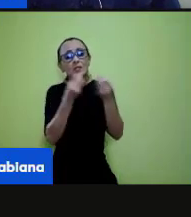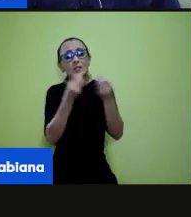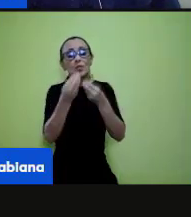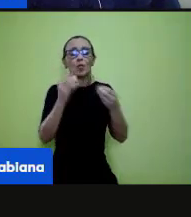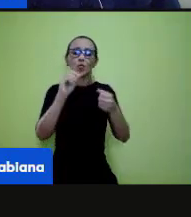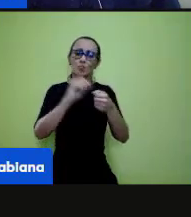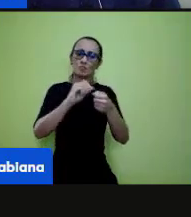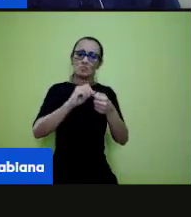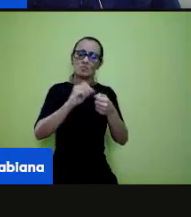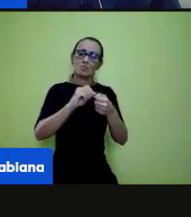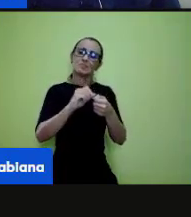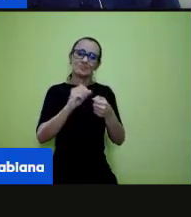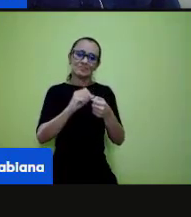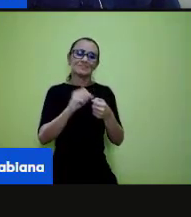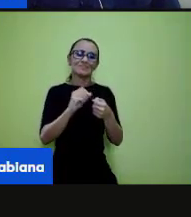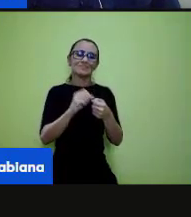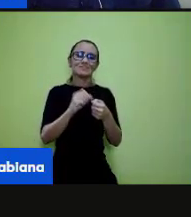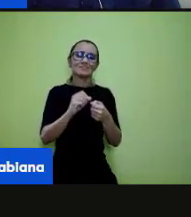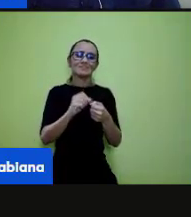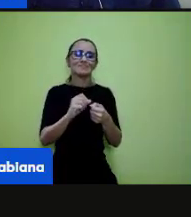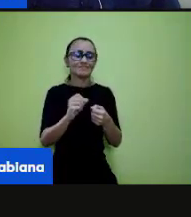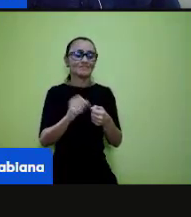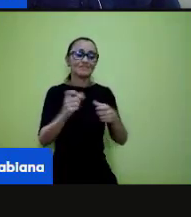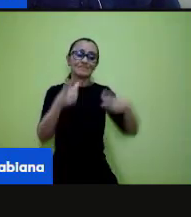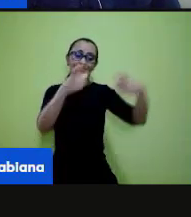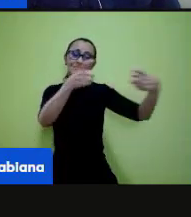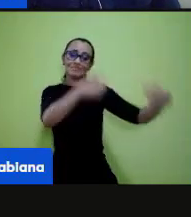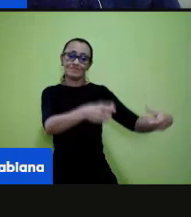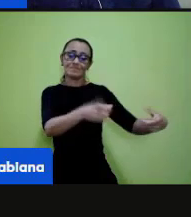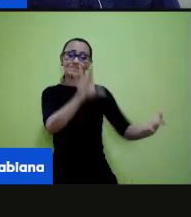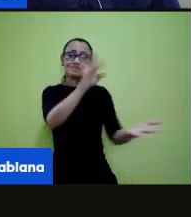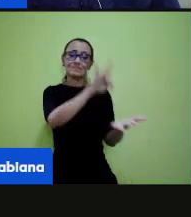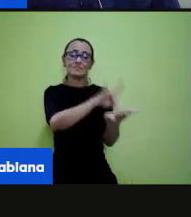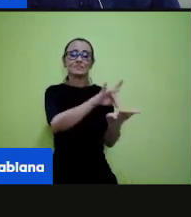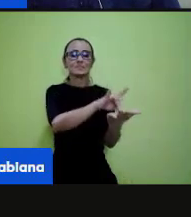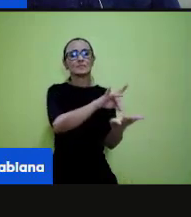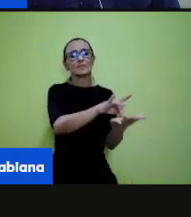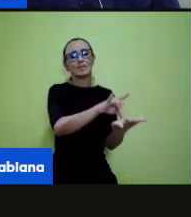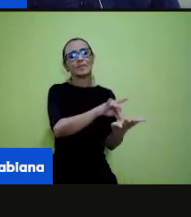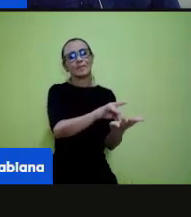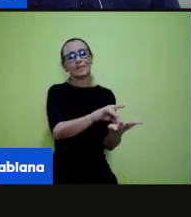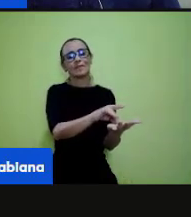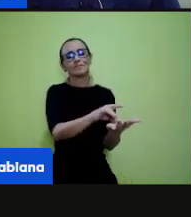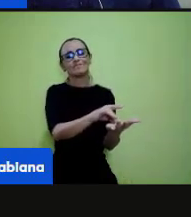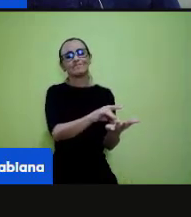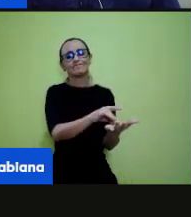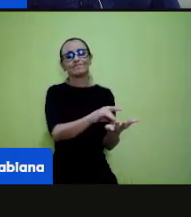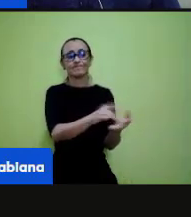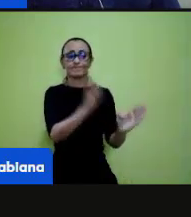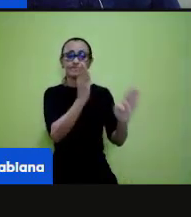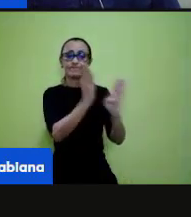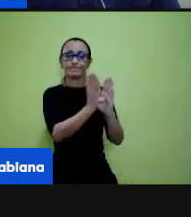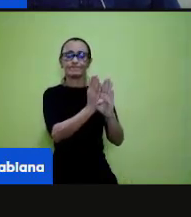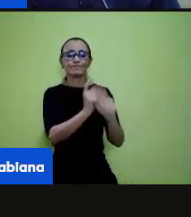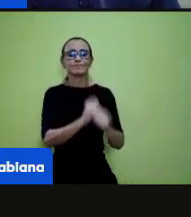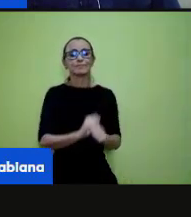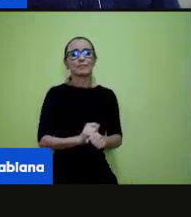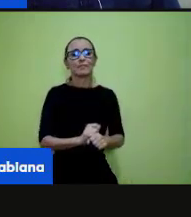os colaboradores realizaram nesses eventuais possíveis criadouros.